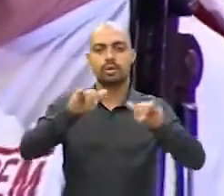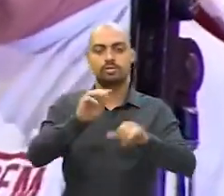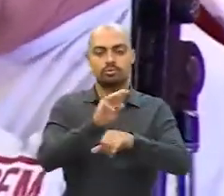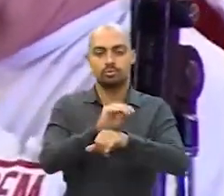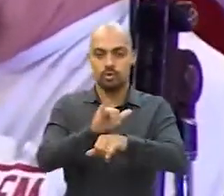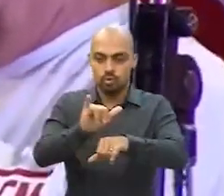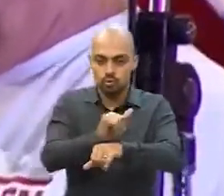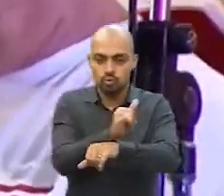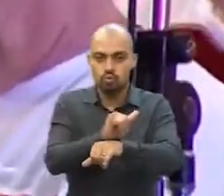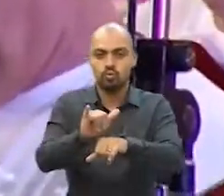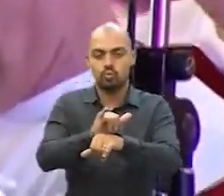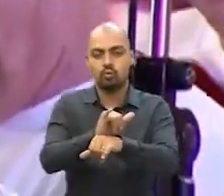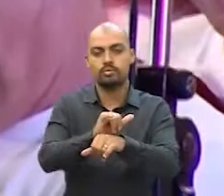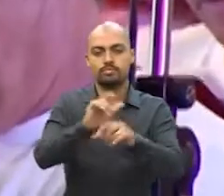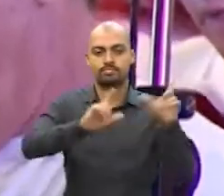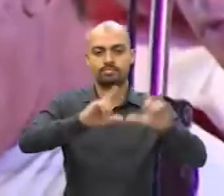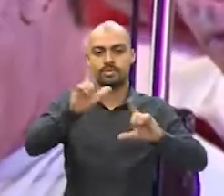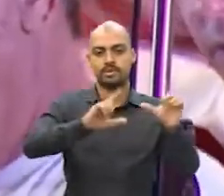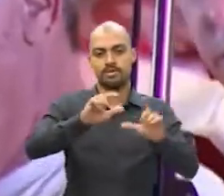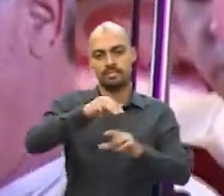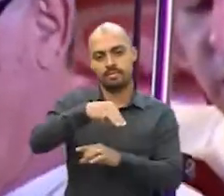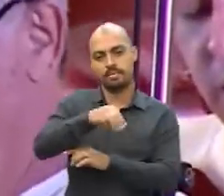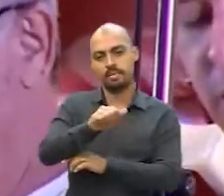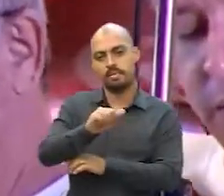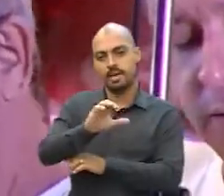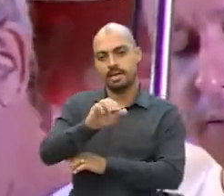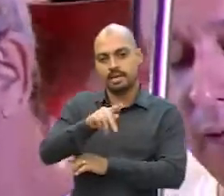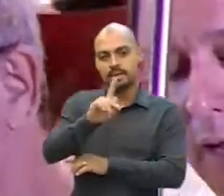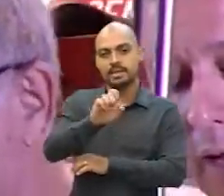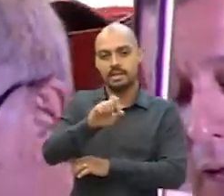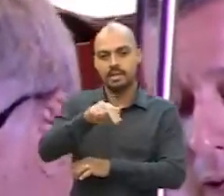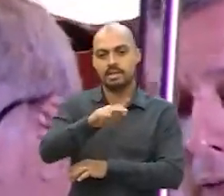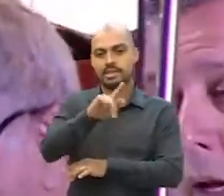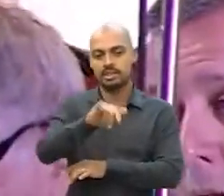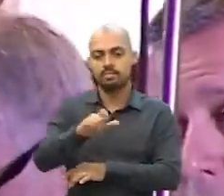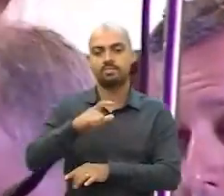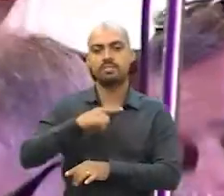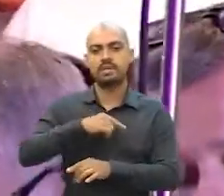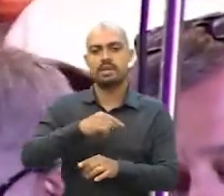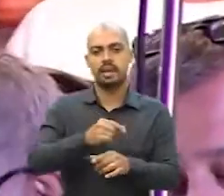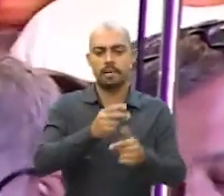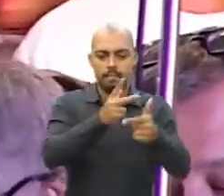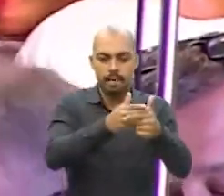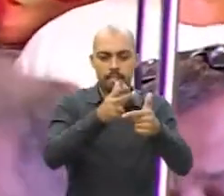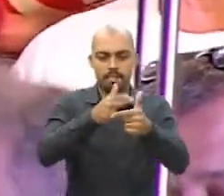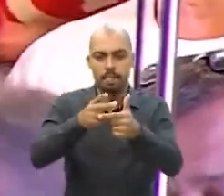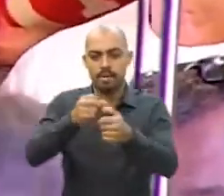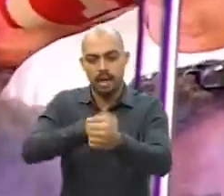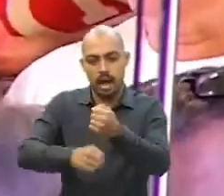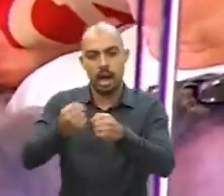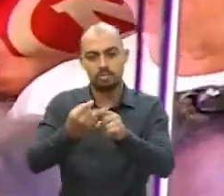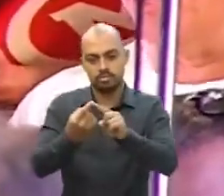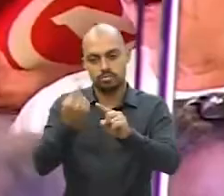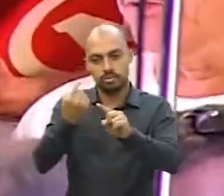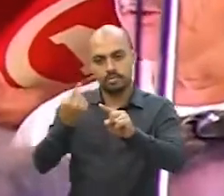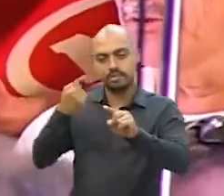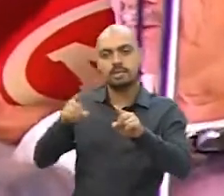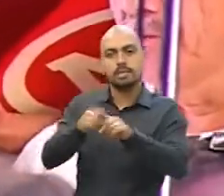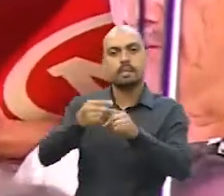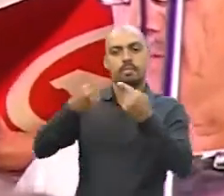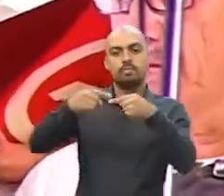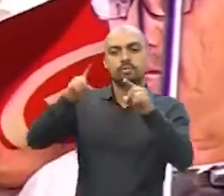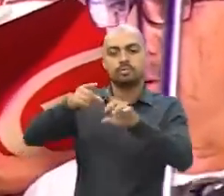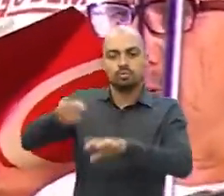canal no YouTube da TV Mackenzie. O programa reunirá trechos das apresentações dos anos anteriores e também algumas